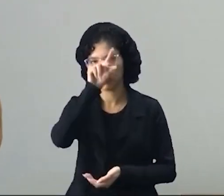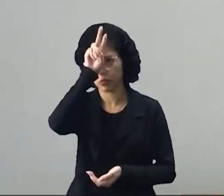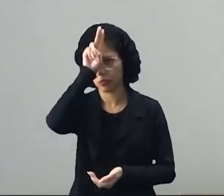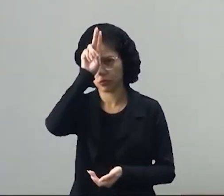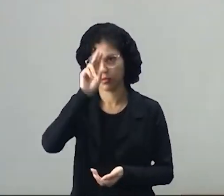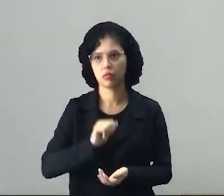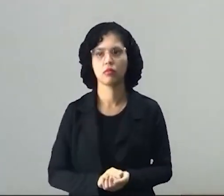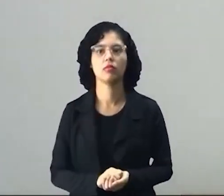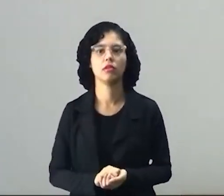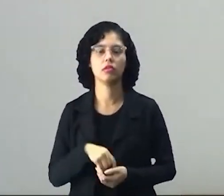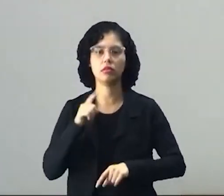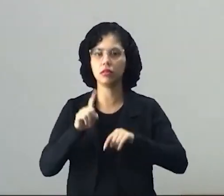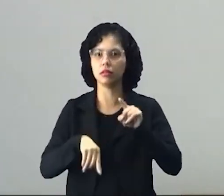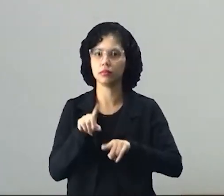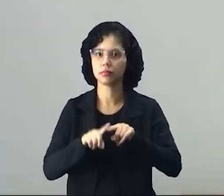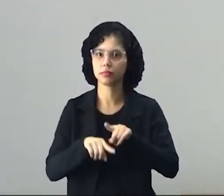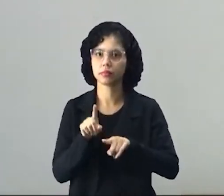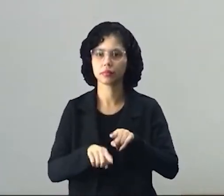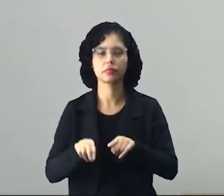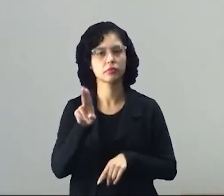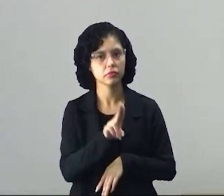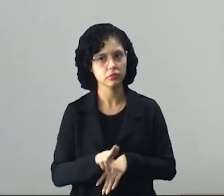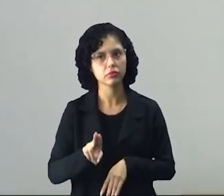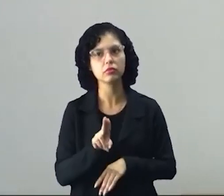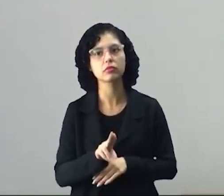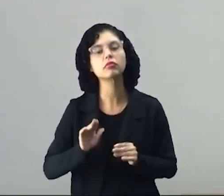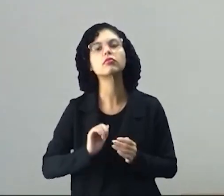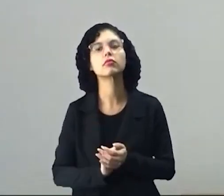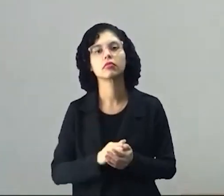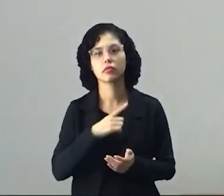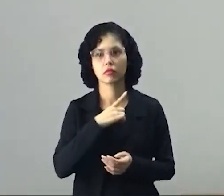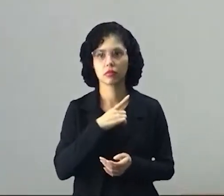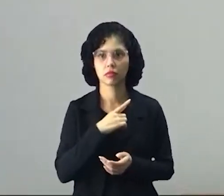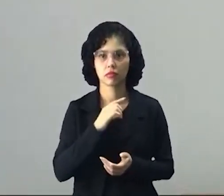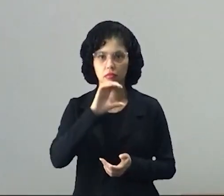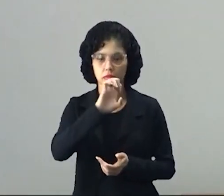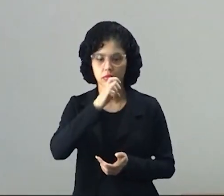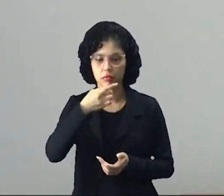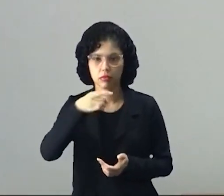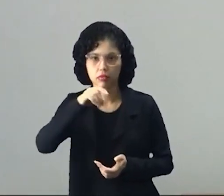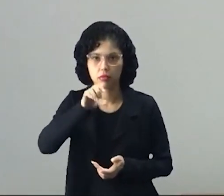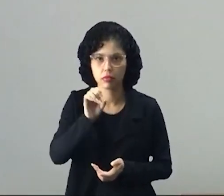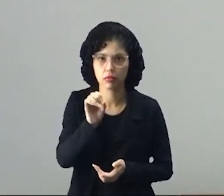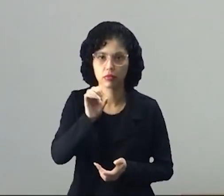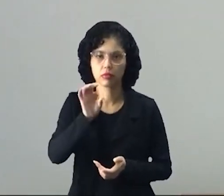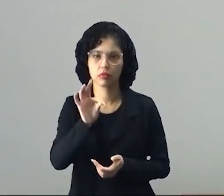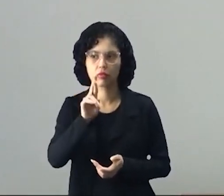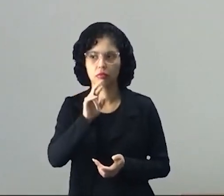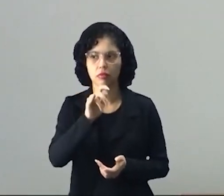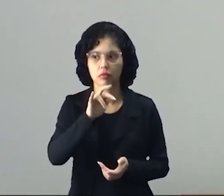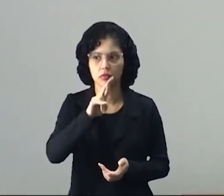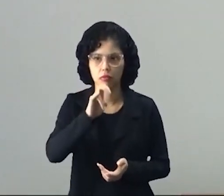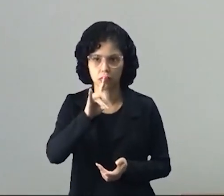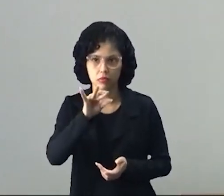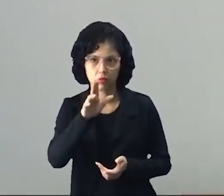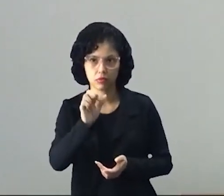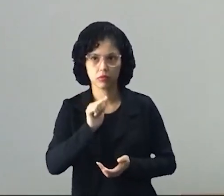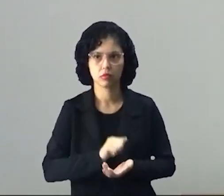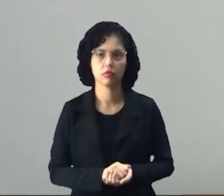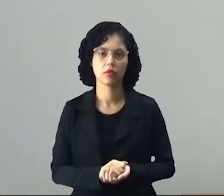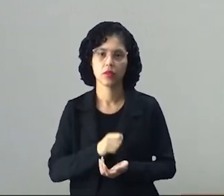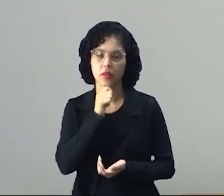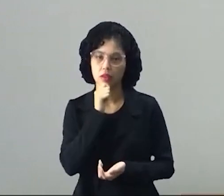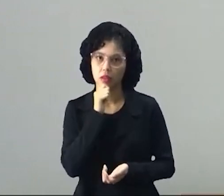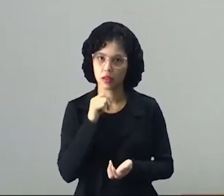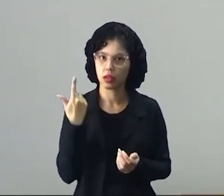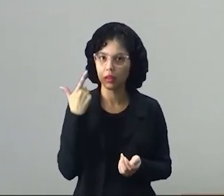lógico, ela tem um material quitinoso que recobre a pele, que a gente chama de exoesqueleto, e esse